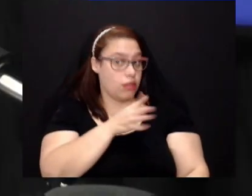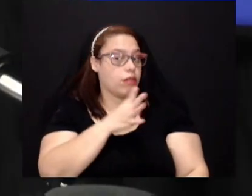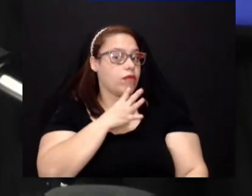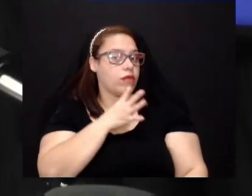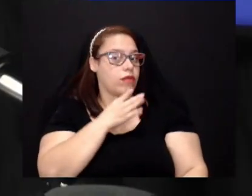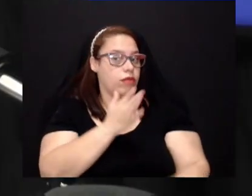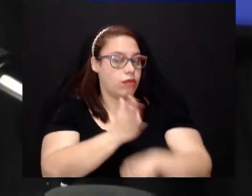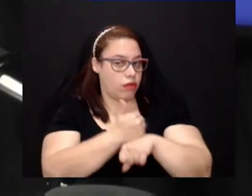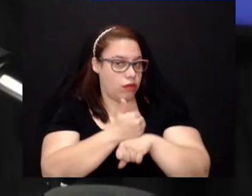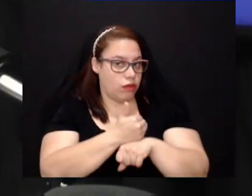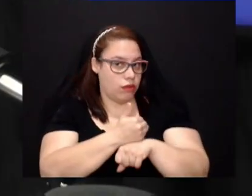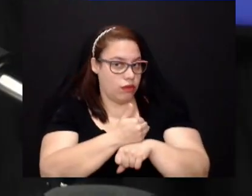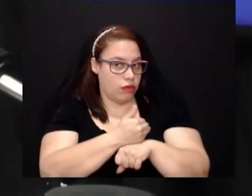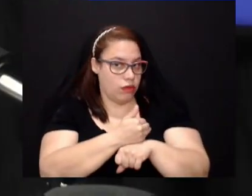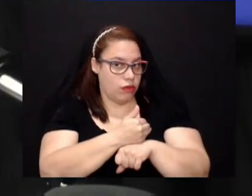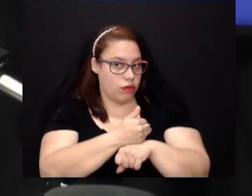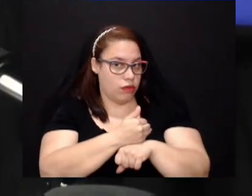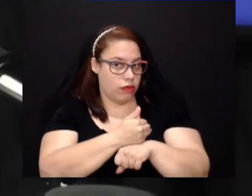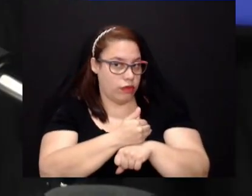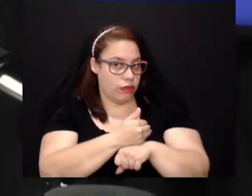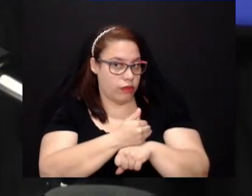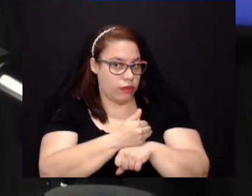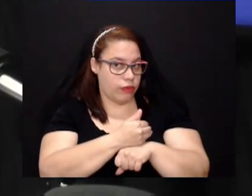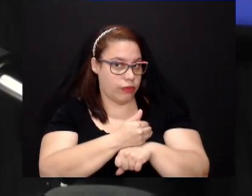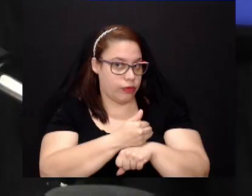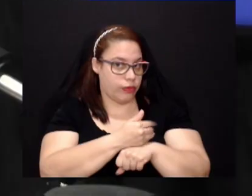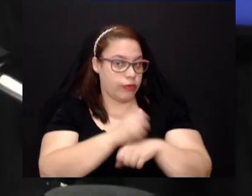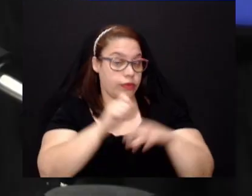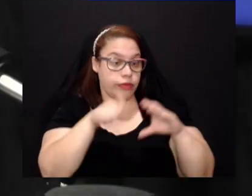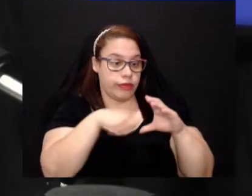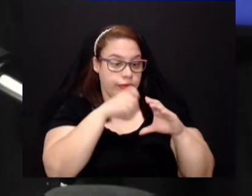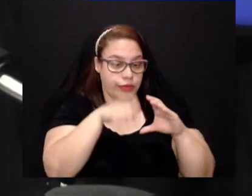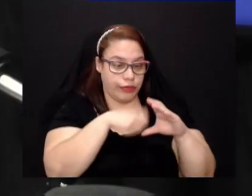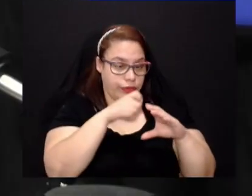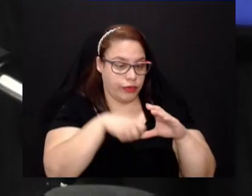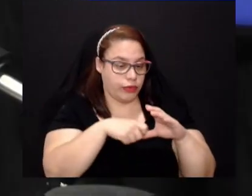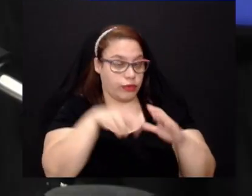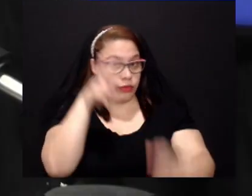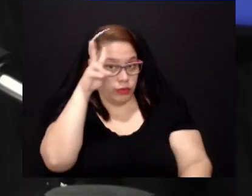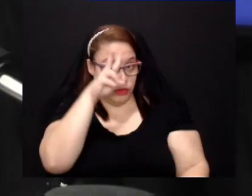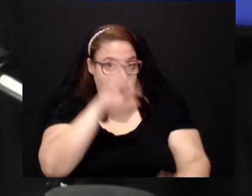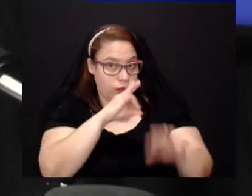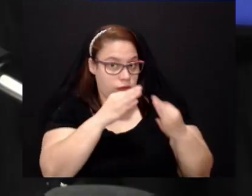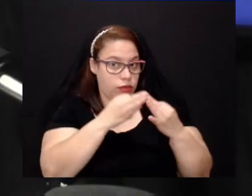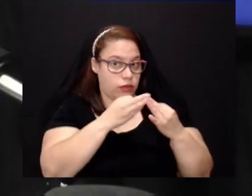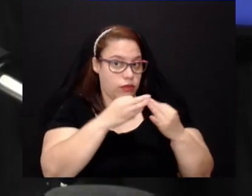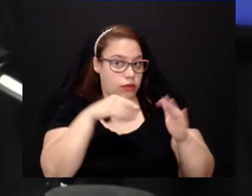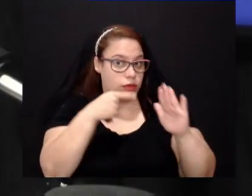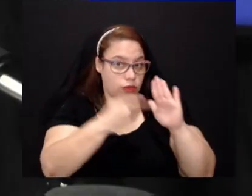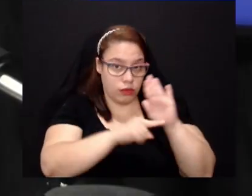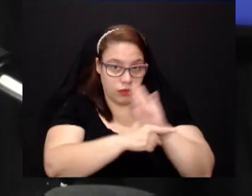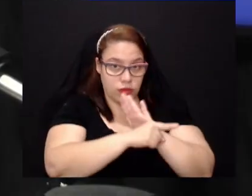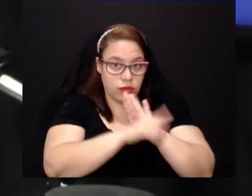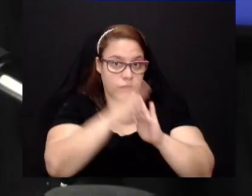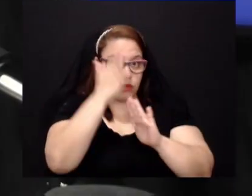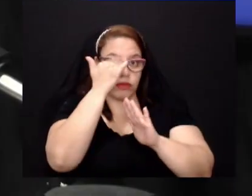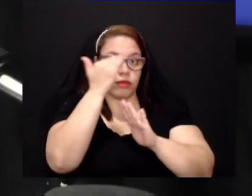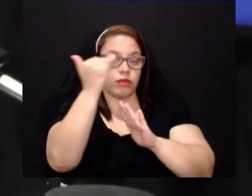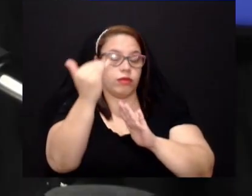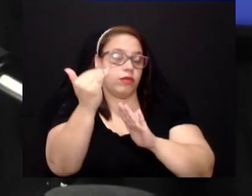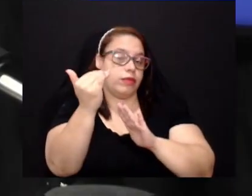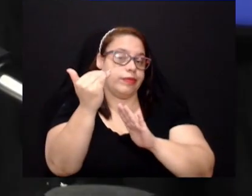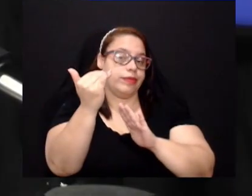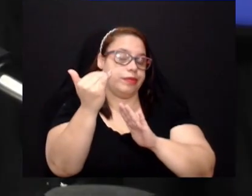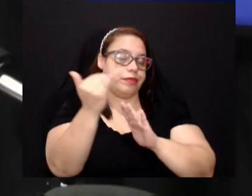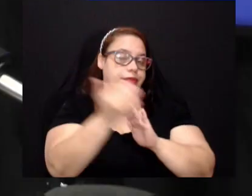de nós estarmos aqui nesse momento gravando, as histórias familiares de vocês são profundas e inspiradoras, né?